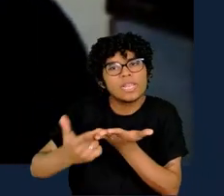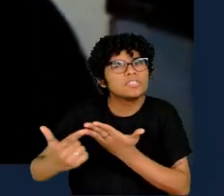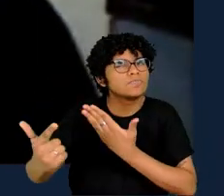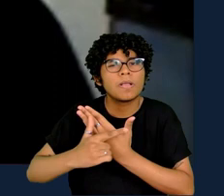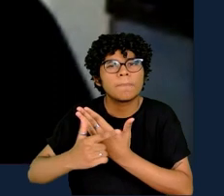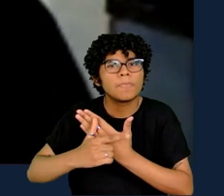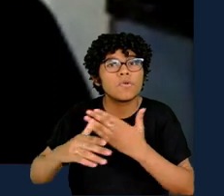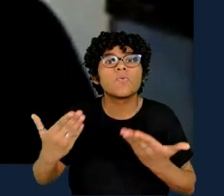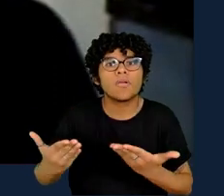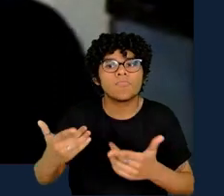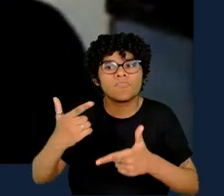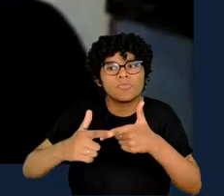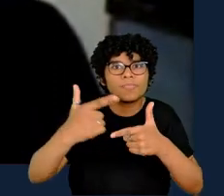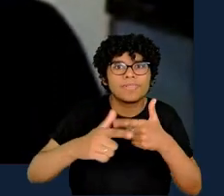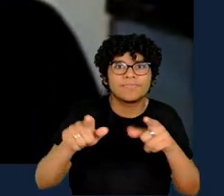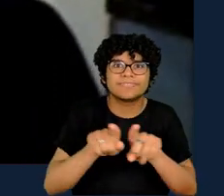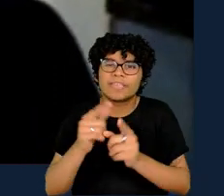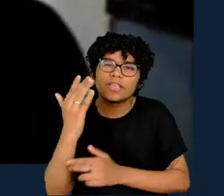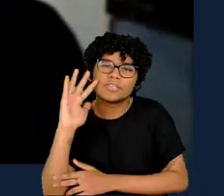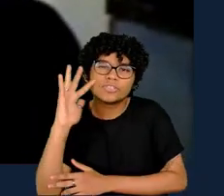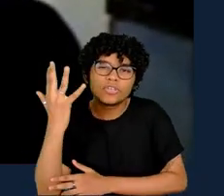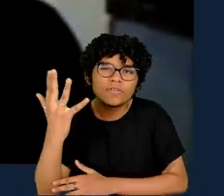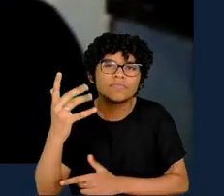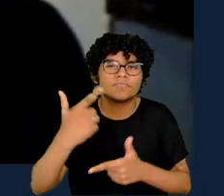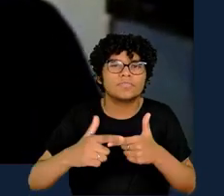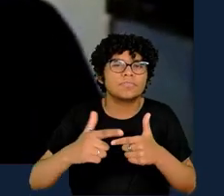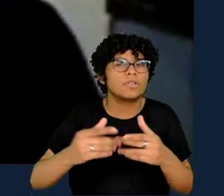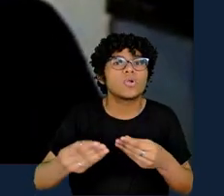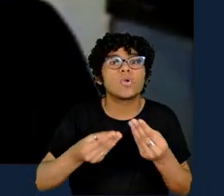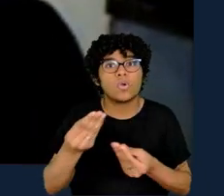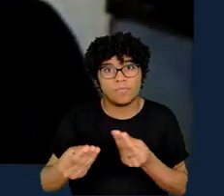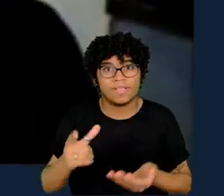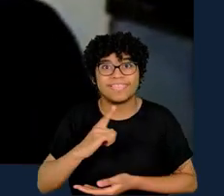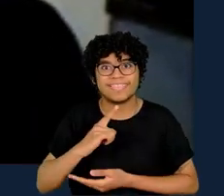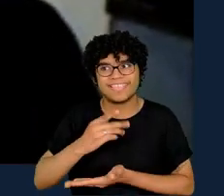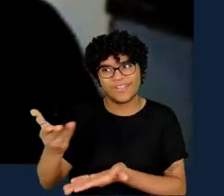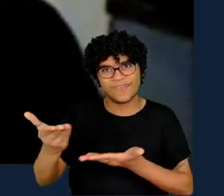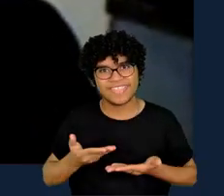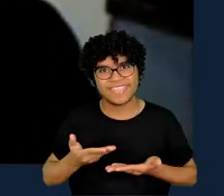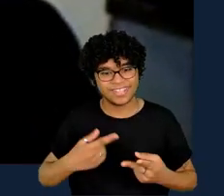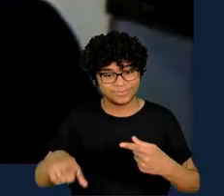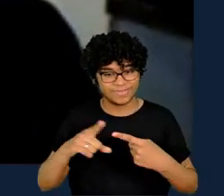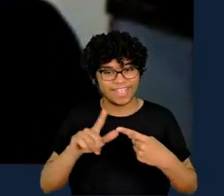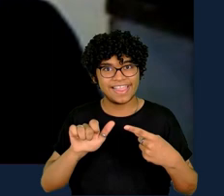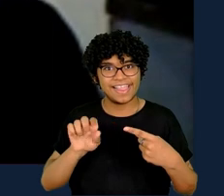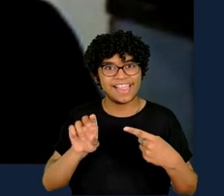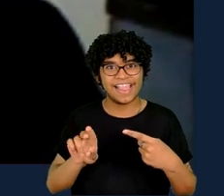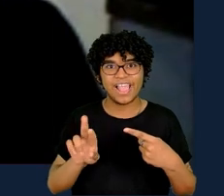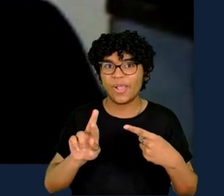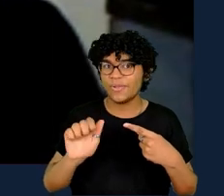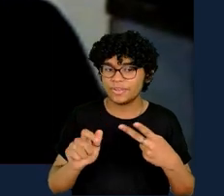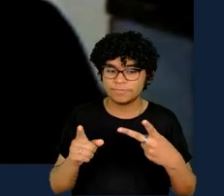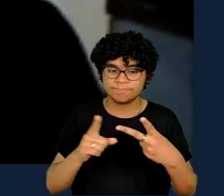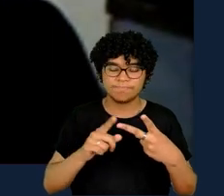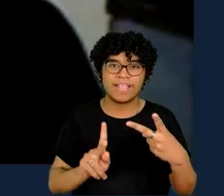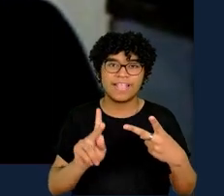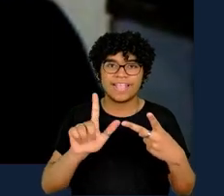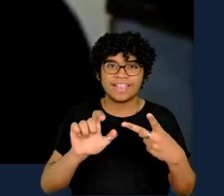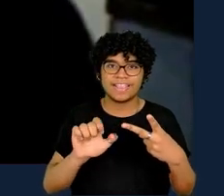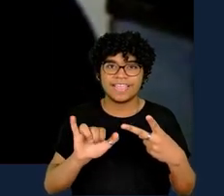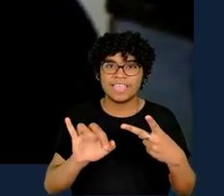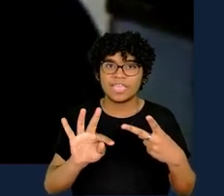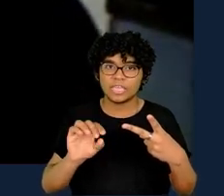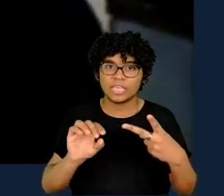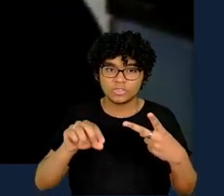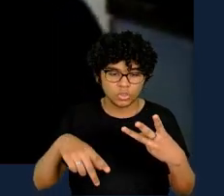área. Temos convidados muito especiais: Laura Kurtzberg, Clayton Alden e Franci